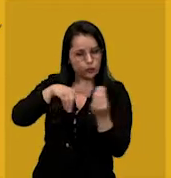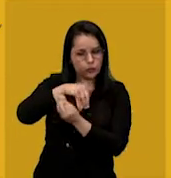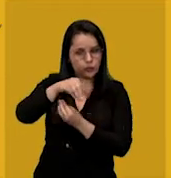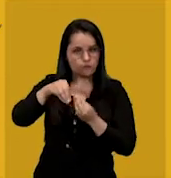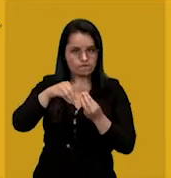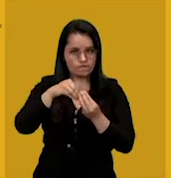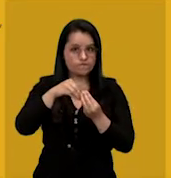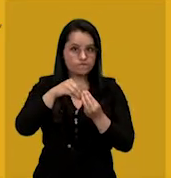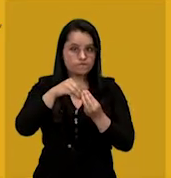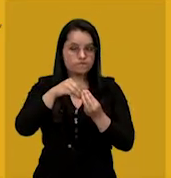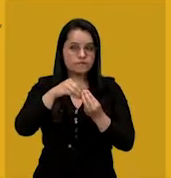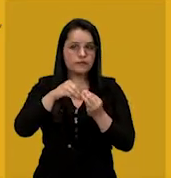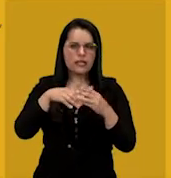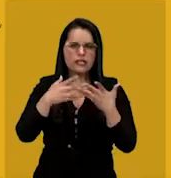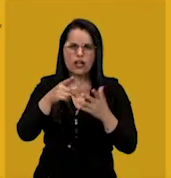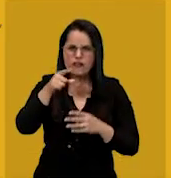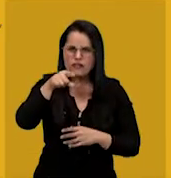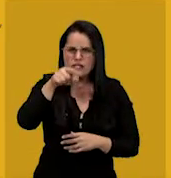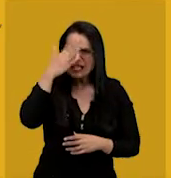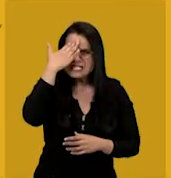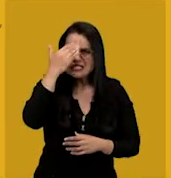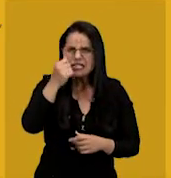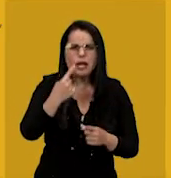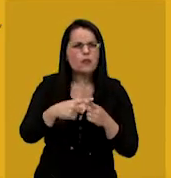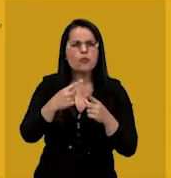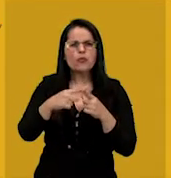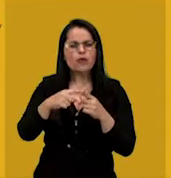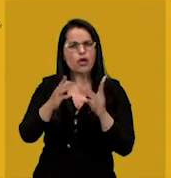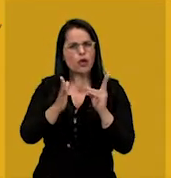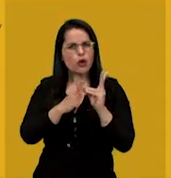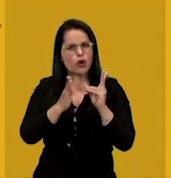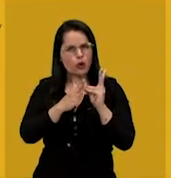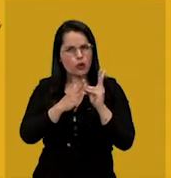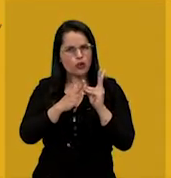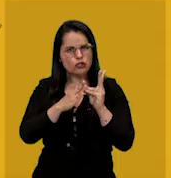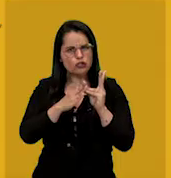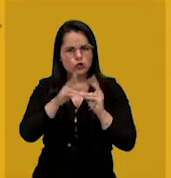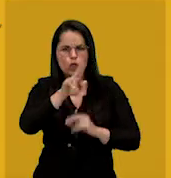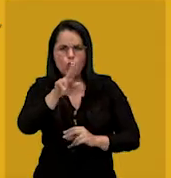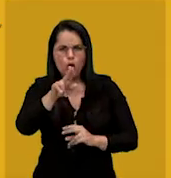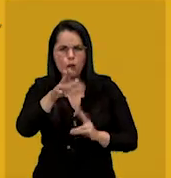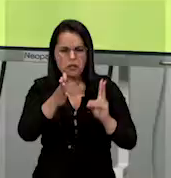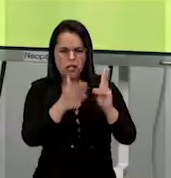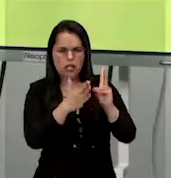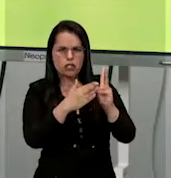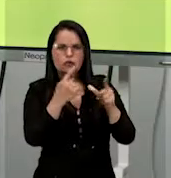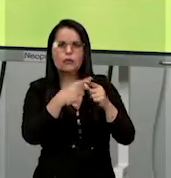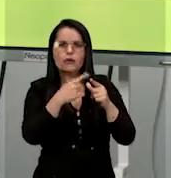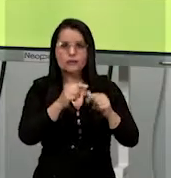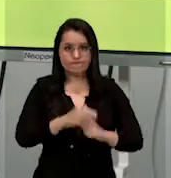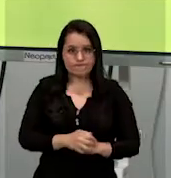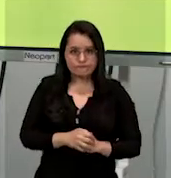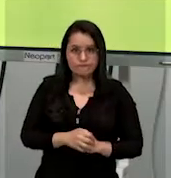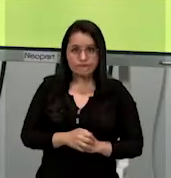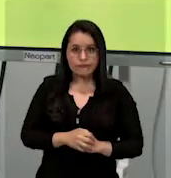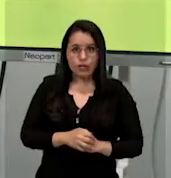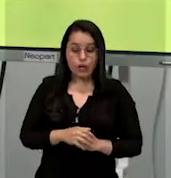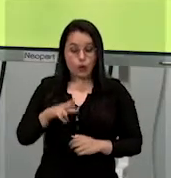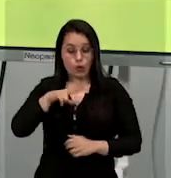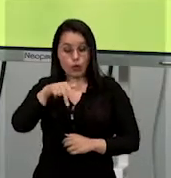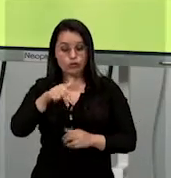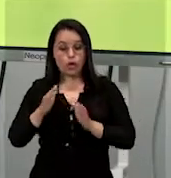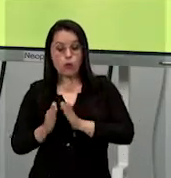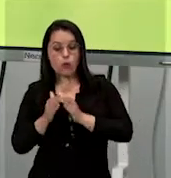e africanos. Vocês sabem por que os índios foram chamados de índios? Porque os portugueses, quando chegaram